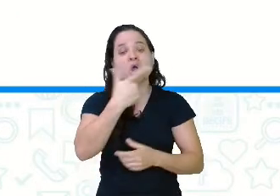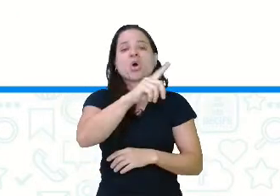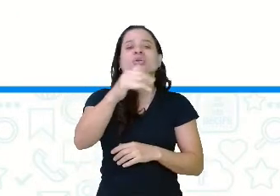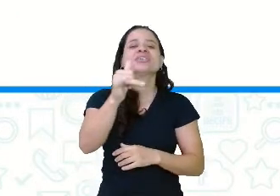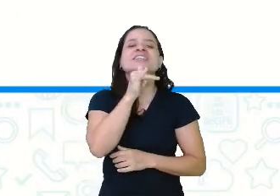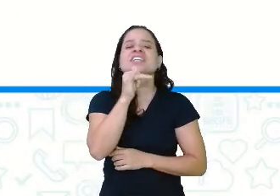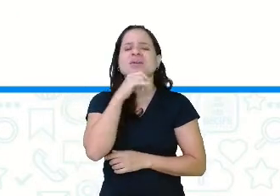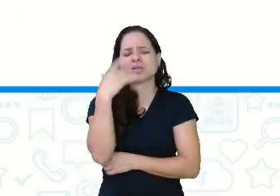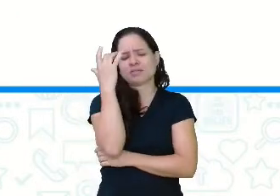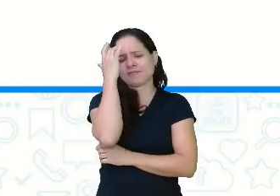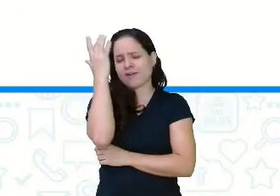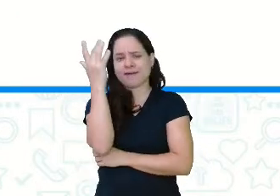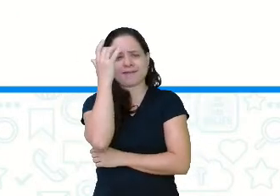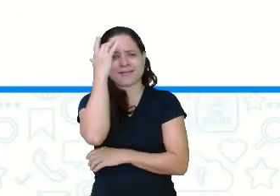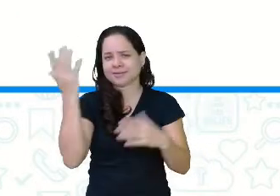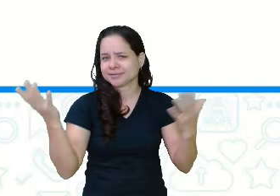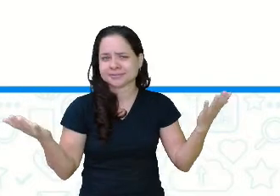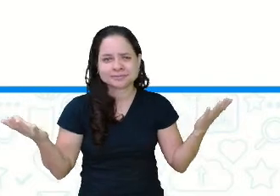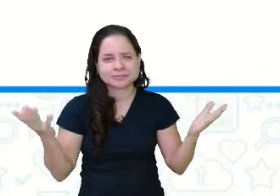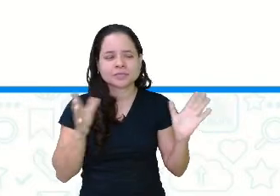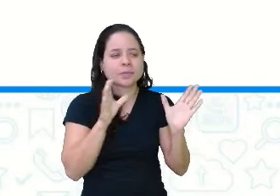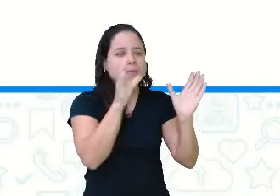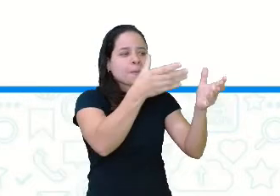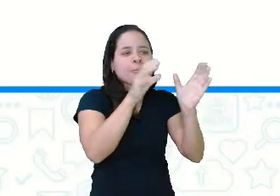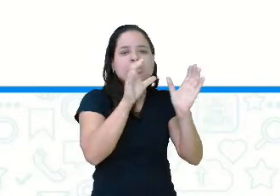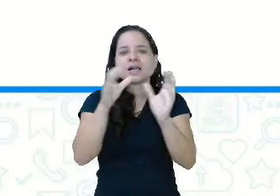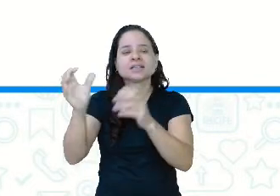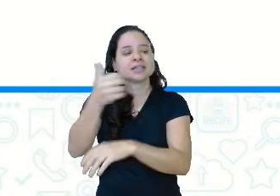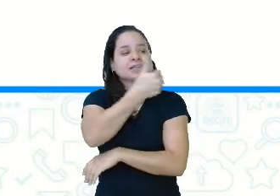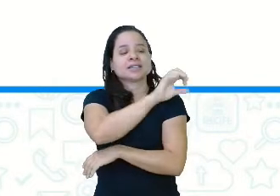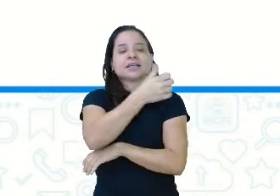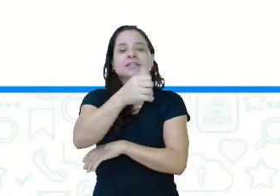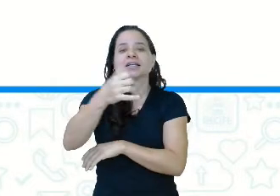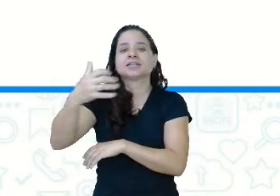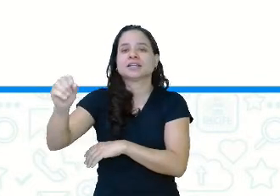exemplo facinho, facinho, ó. Agrupamento de 10 em 10.